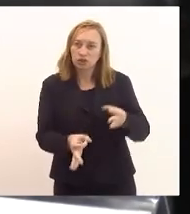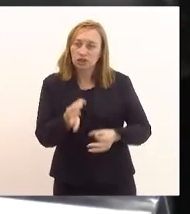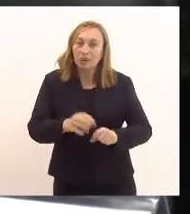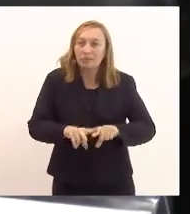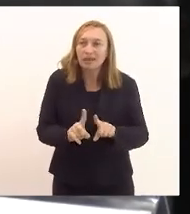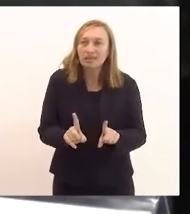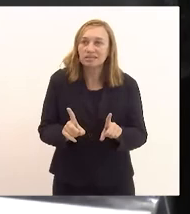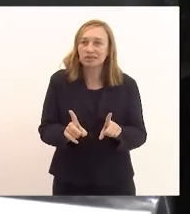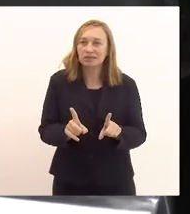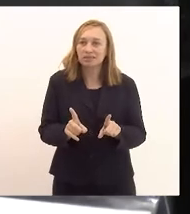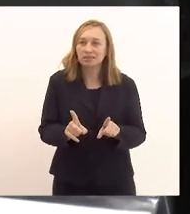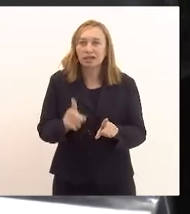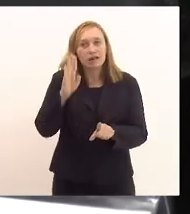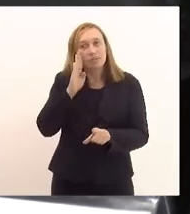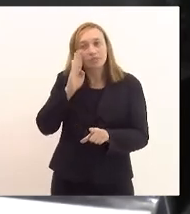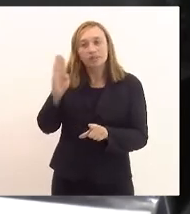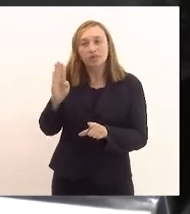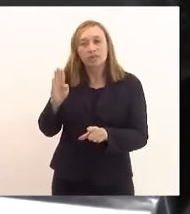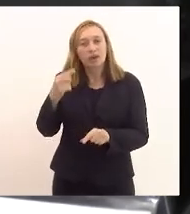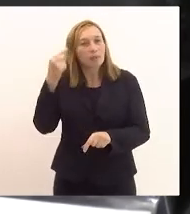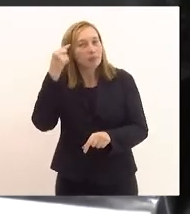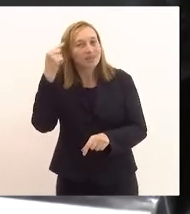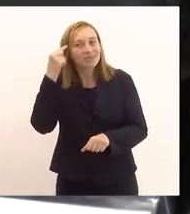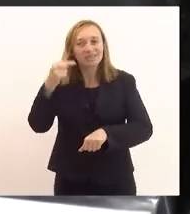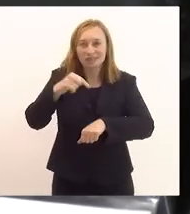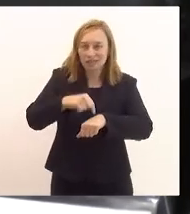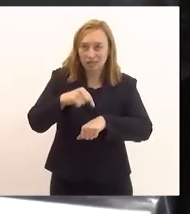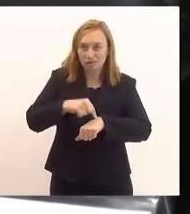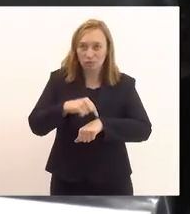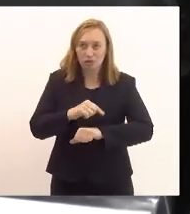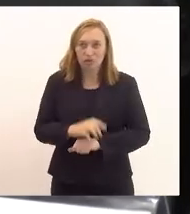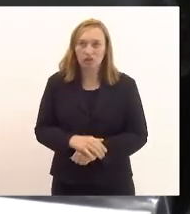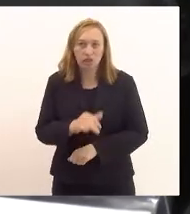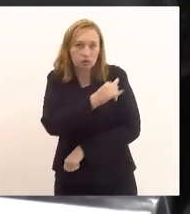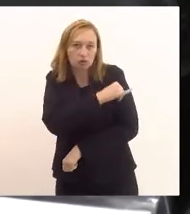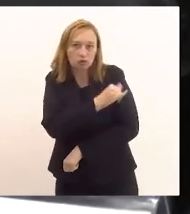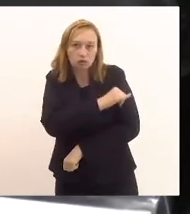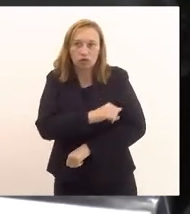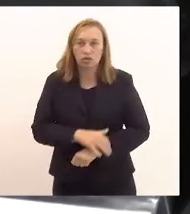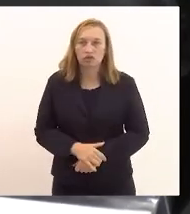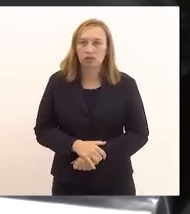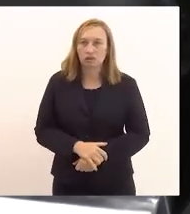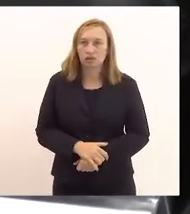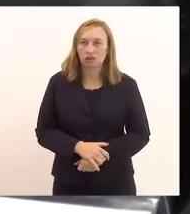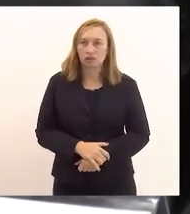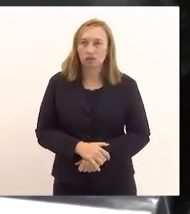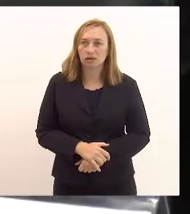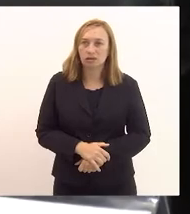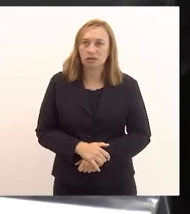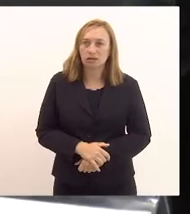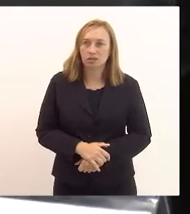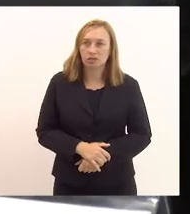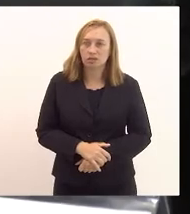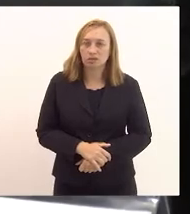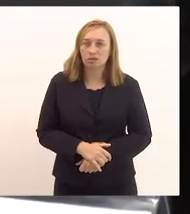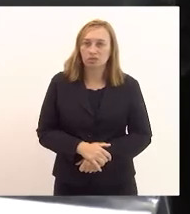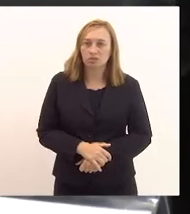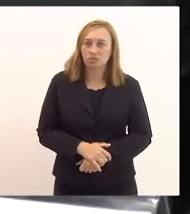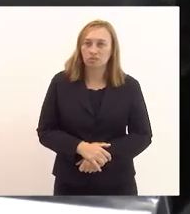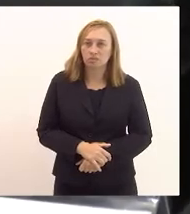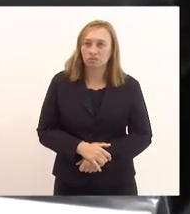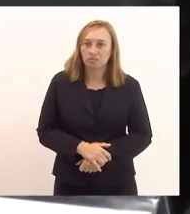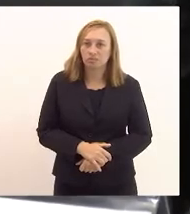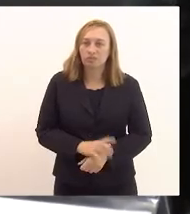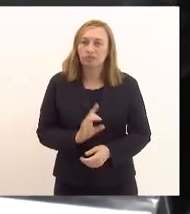mas especialmente Pensando neste momento e no Rio de Janeiro Isso é concretamente